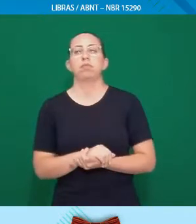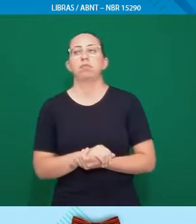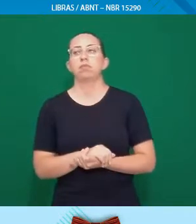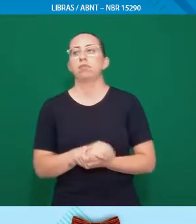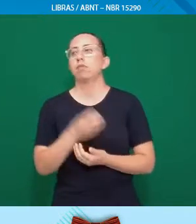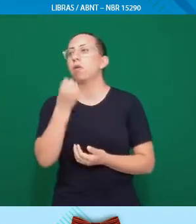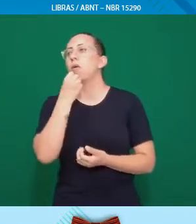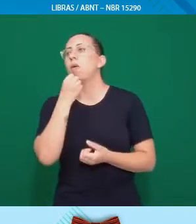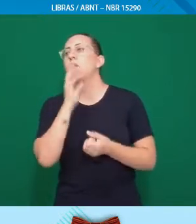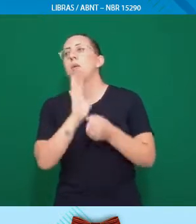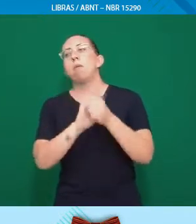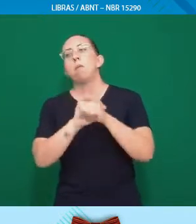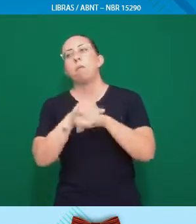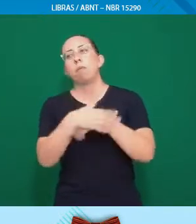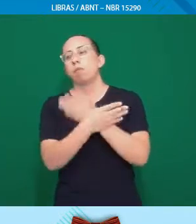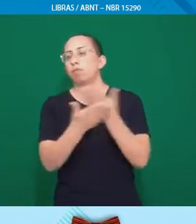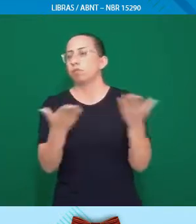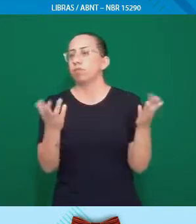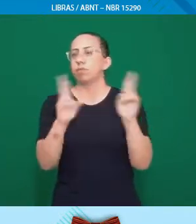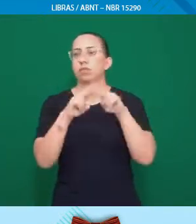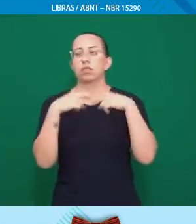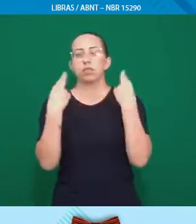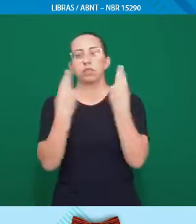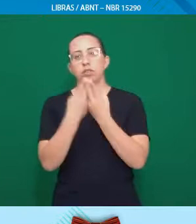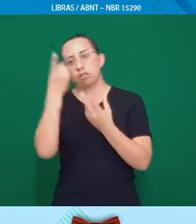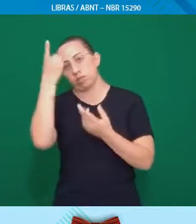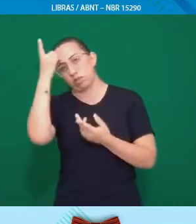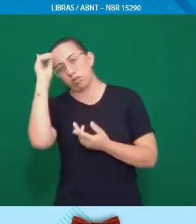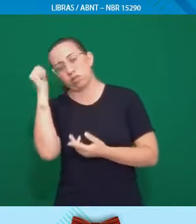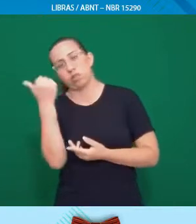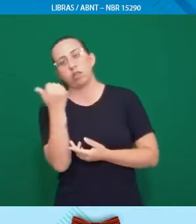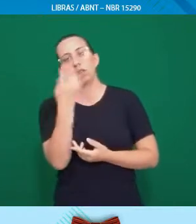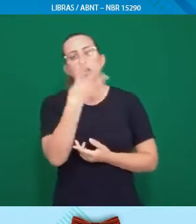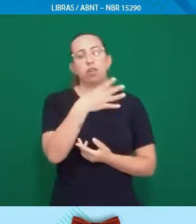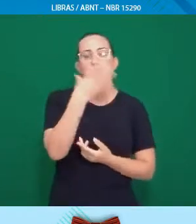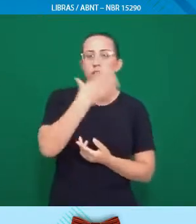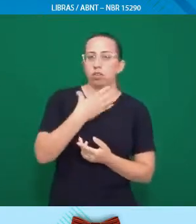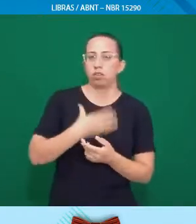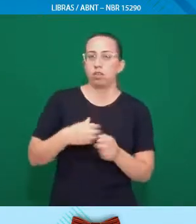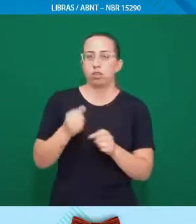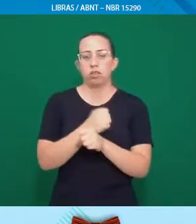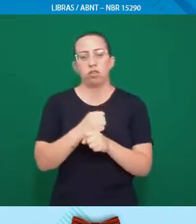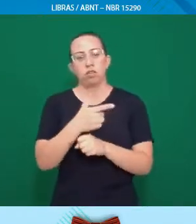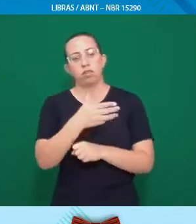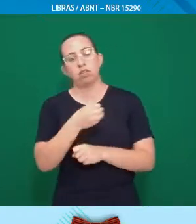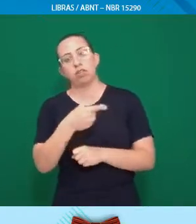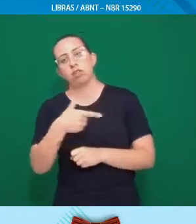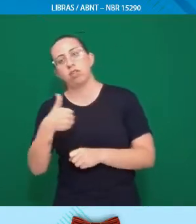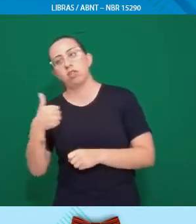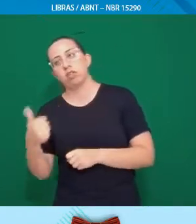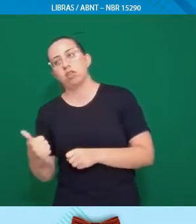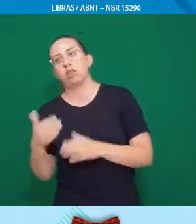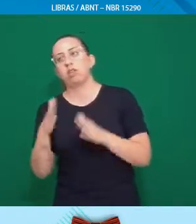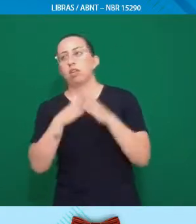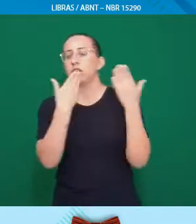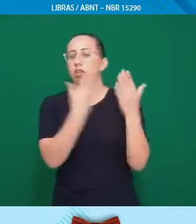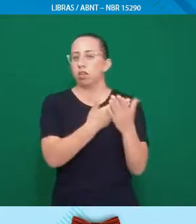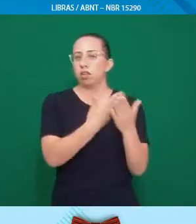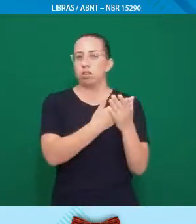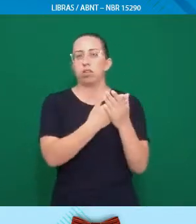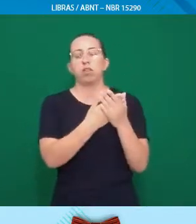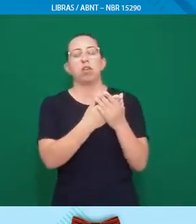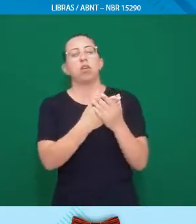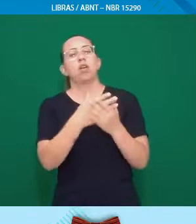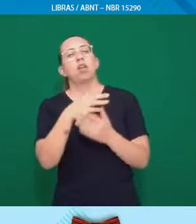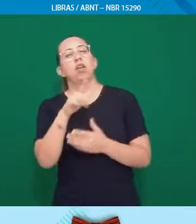boa noite a todos em Ordinárias o dia Quatorze de Dezembro 2001 correspondências recebidas da escola educação básica Coronel